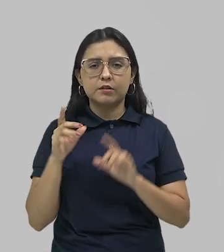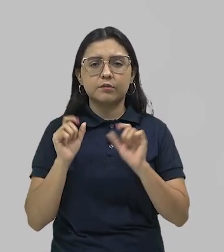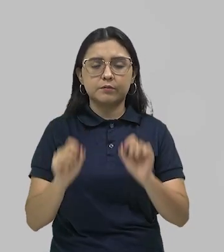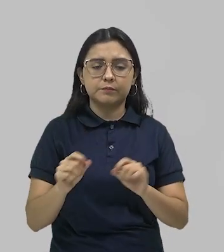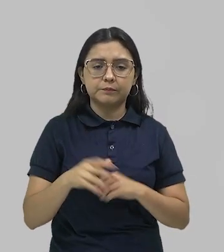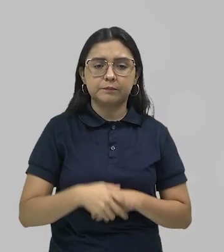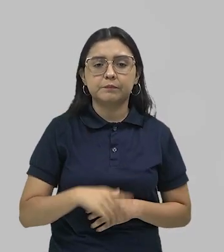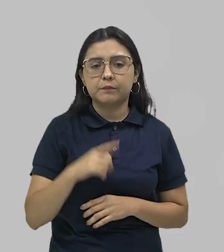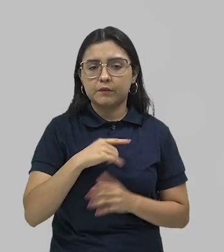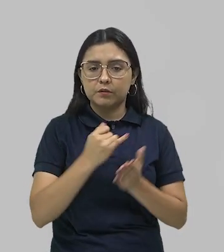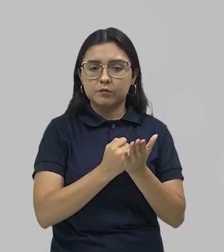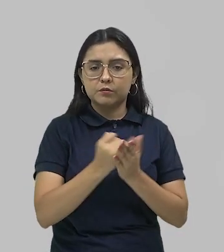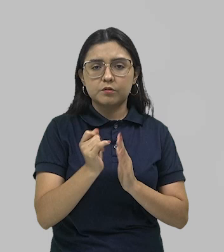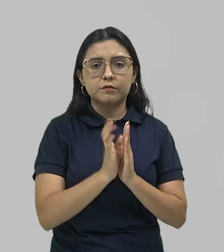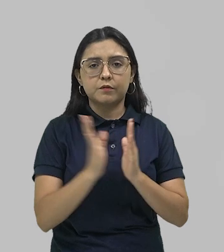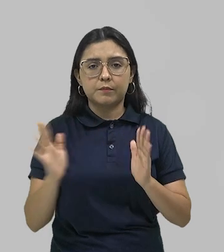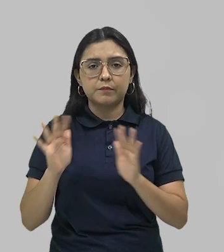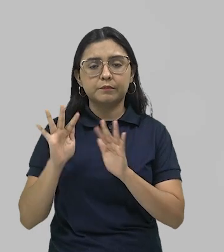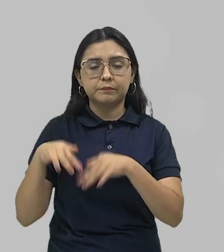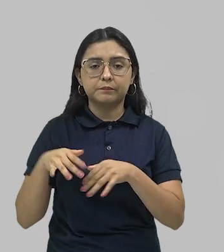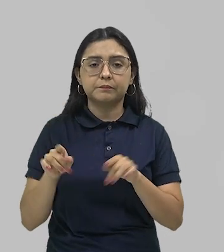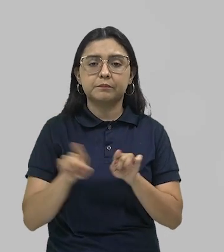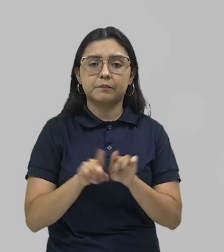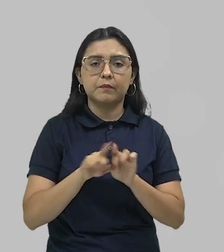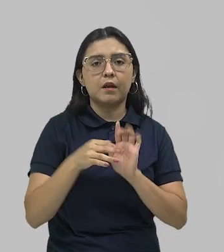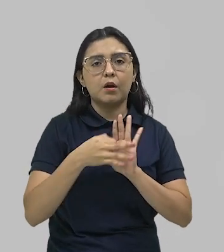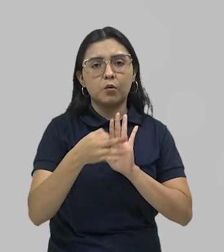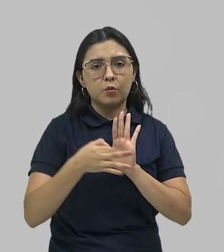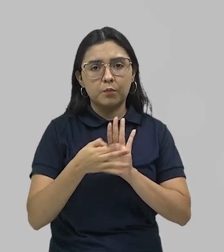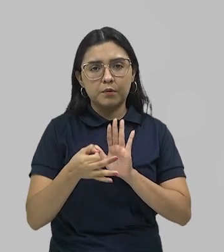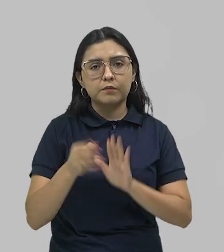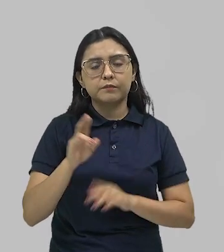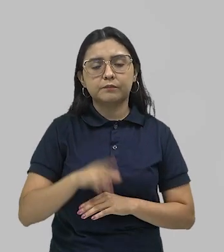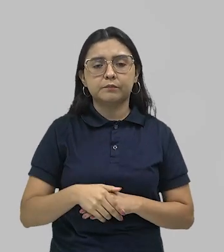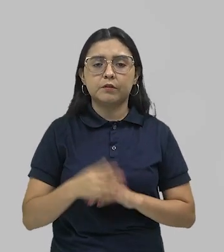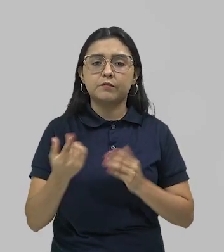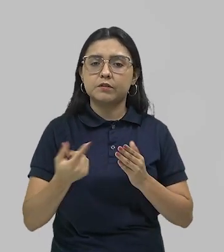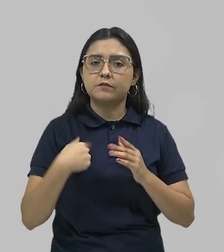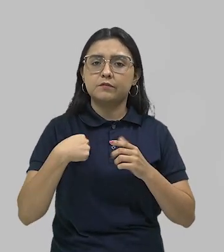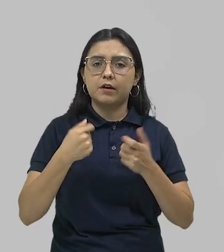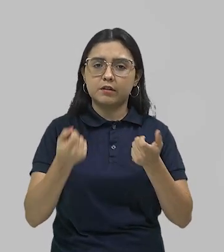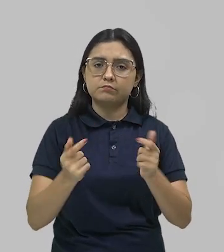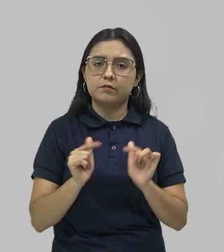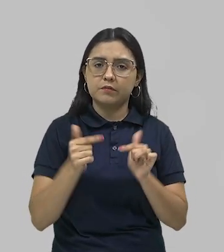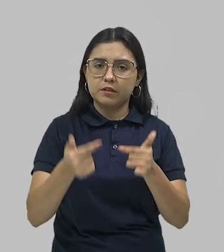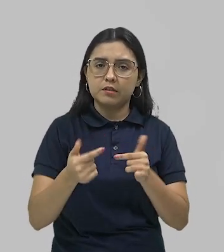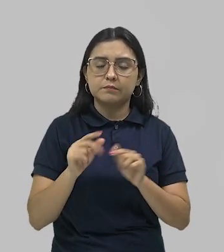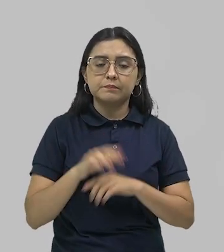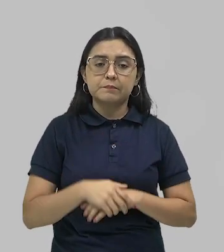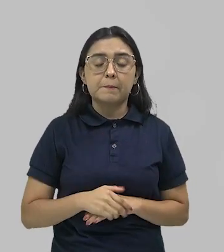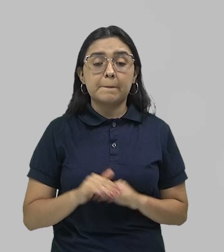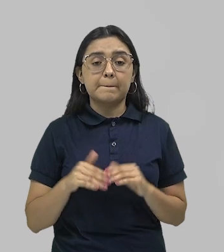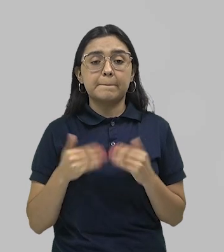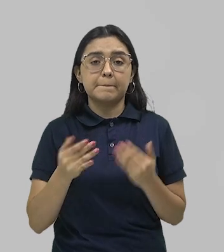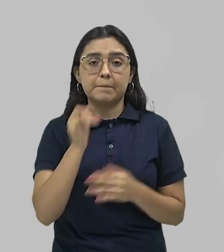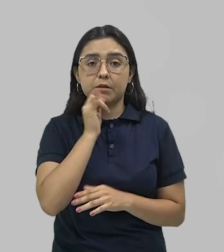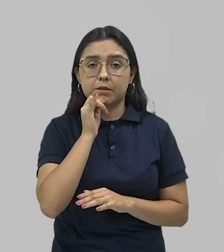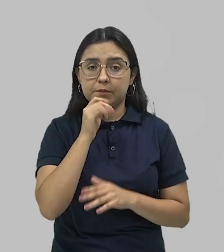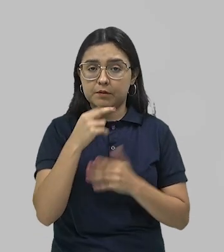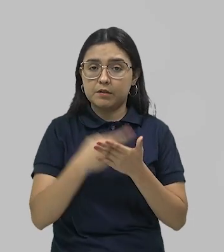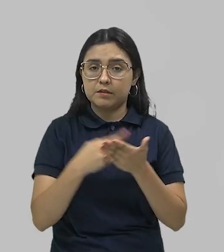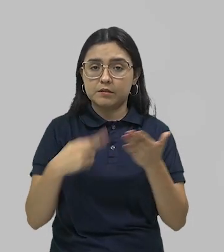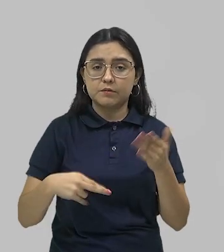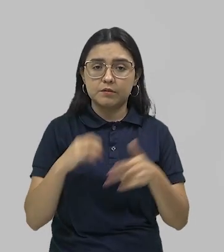uma conclusão de argumentos que você vai levantar para defender esse ponto de vista. Uma redação do Enem, por exemplo, ela